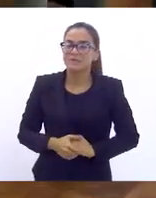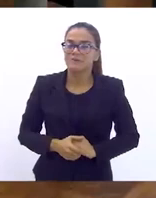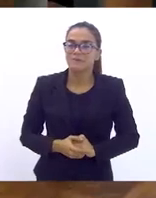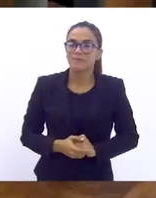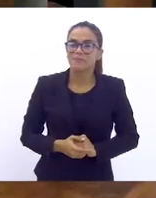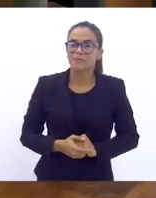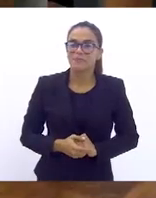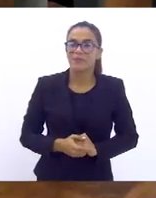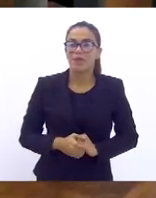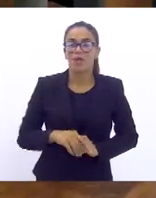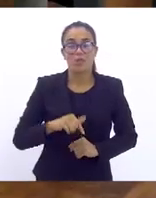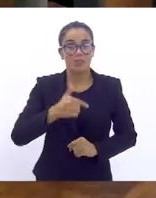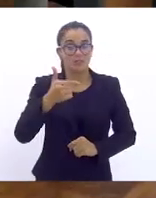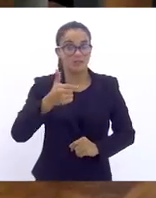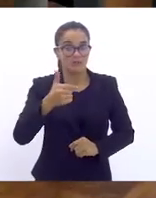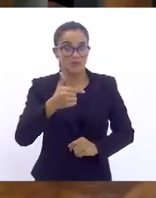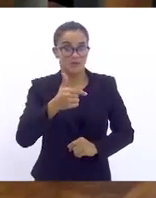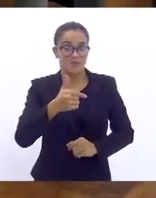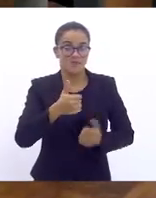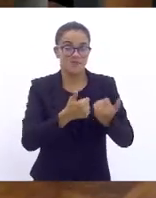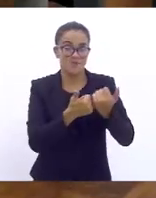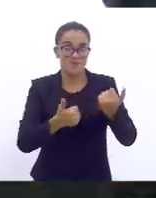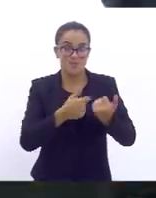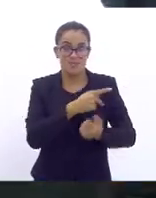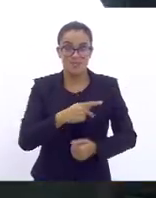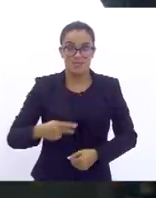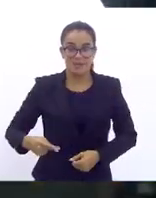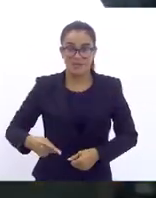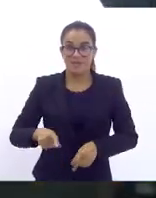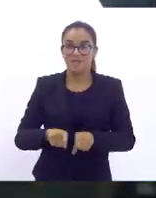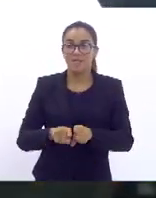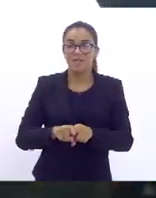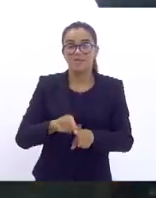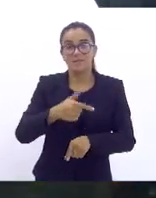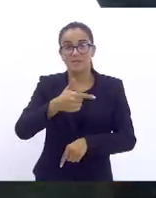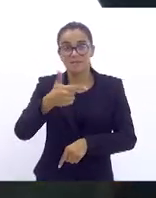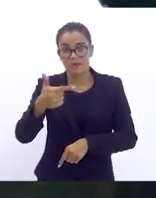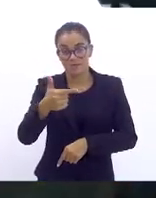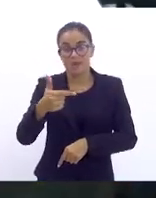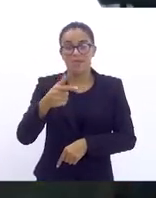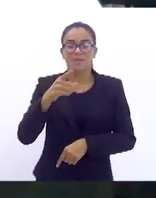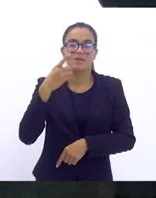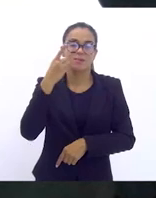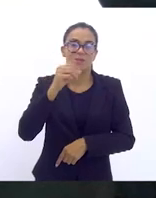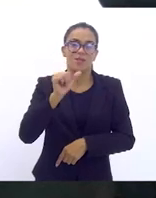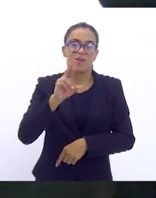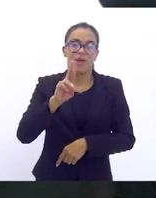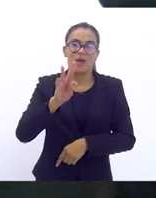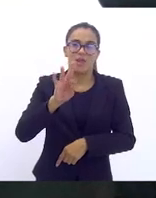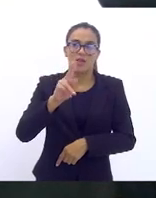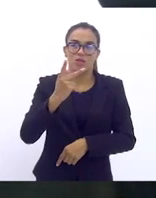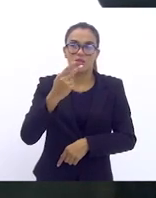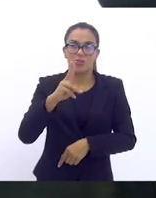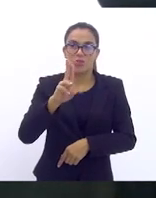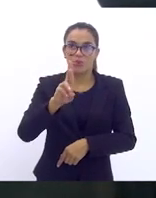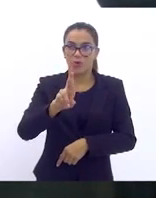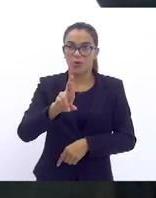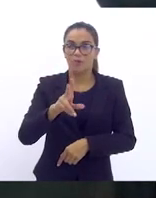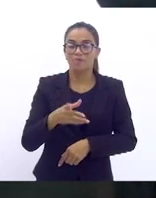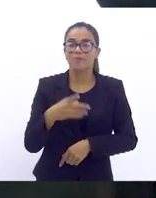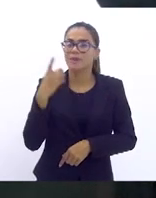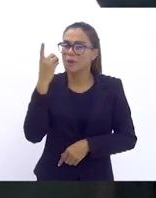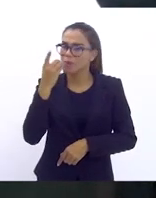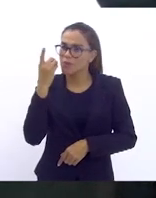nosso vice-presidente deputado Carlos Macedo depois Deputado Arthur senhor presidente André Corrêa demais